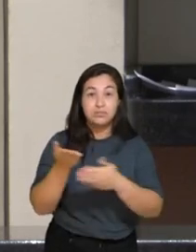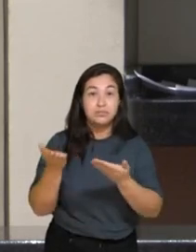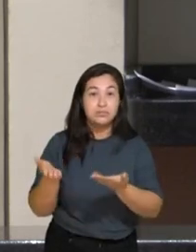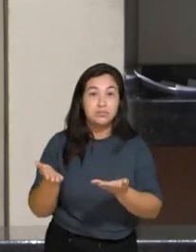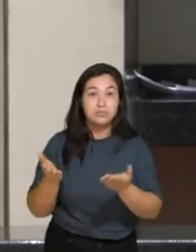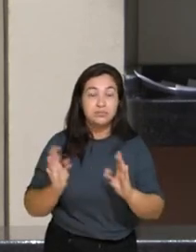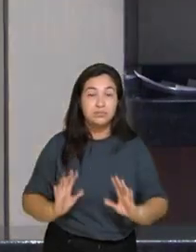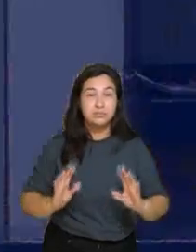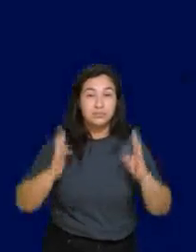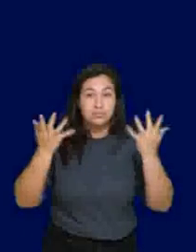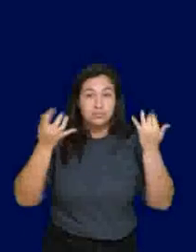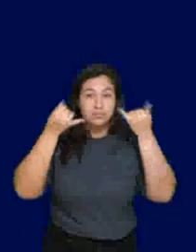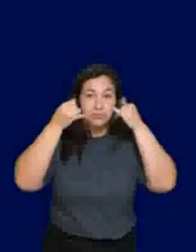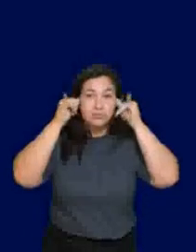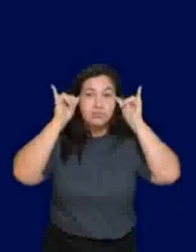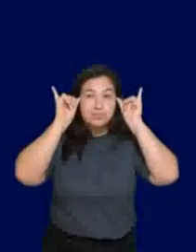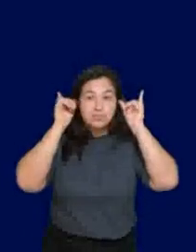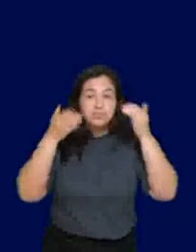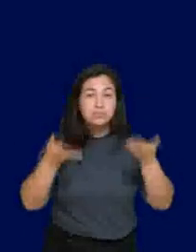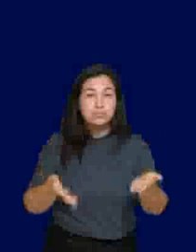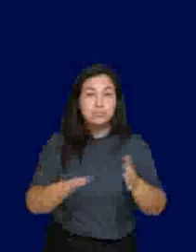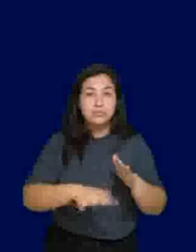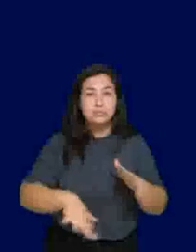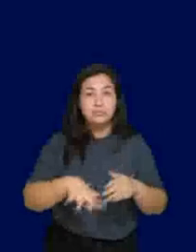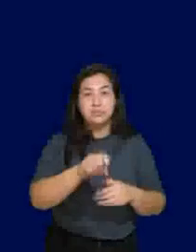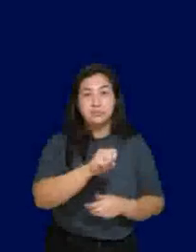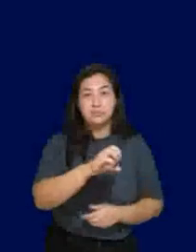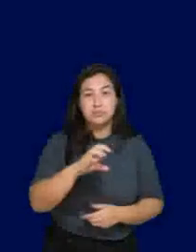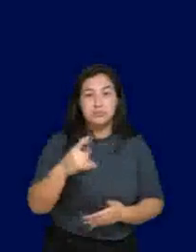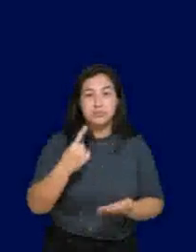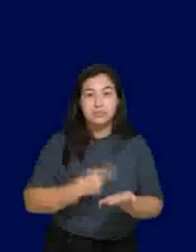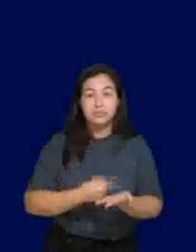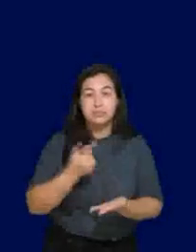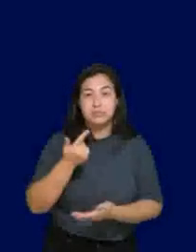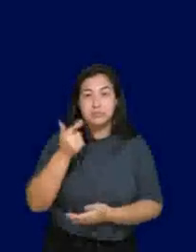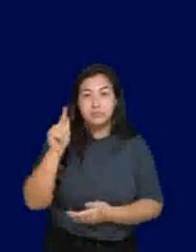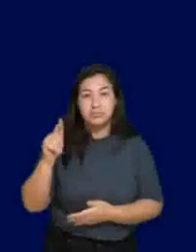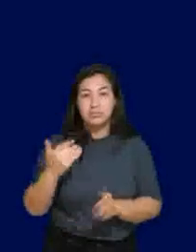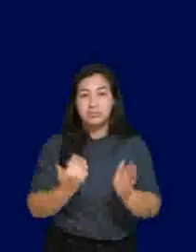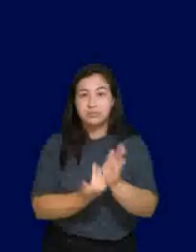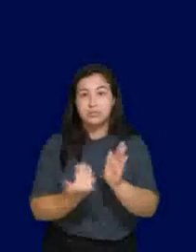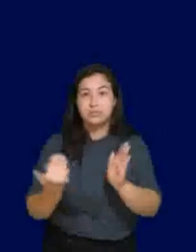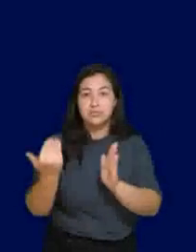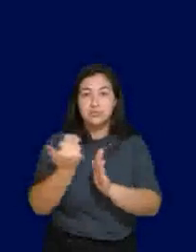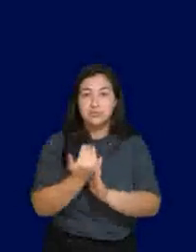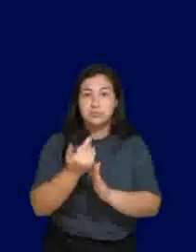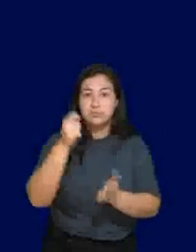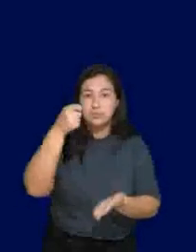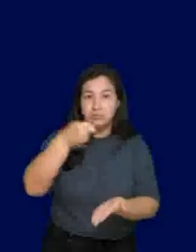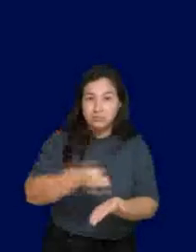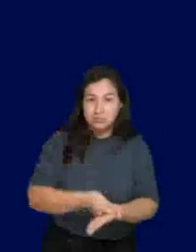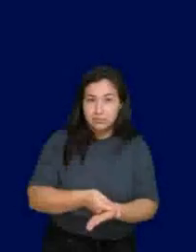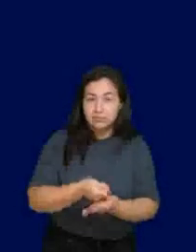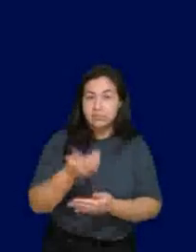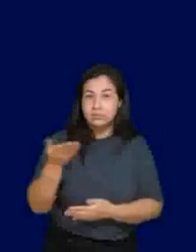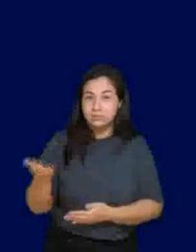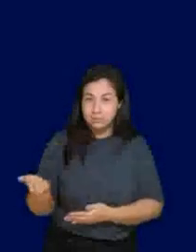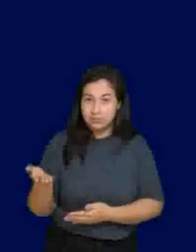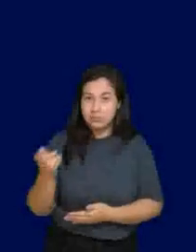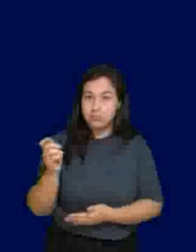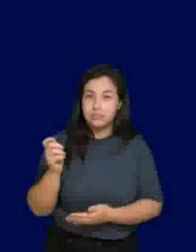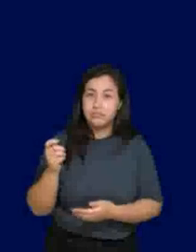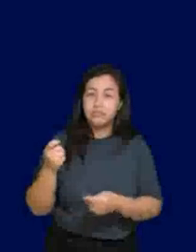em território catarinense e estabelece outras providências para aumentar o valor da multa aplicada aos infratores, prever